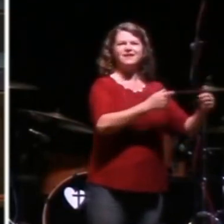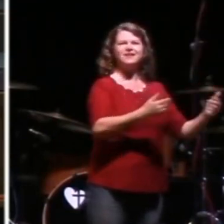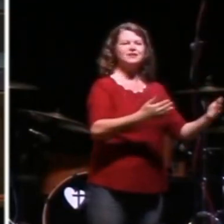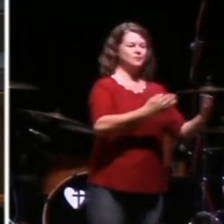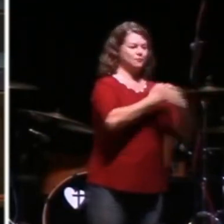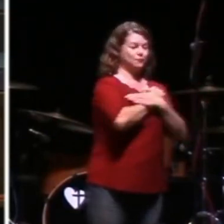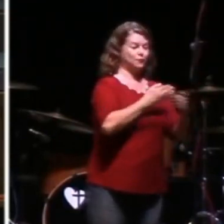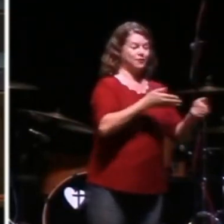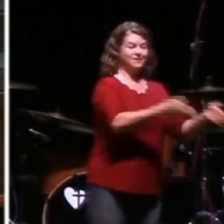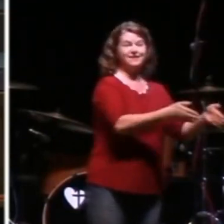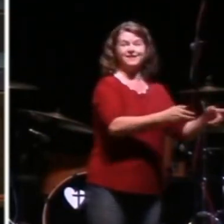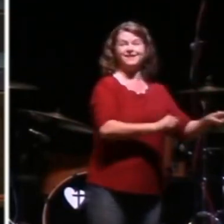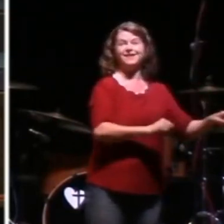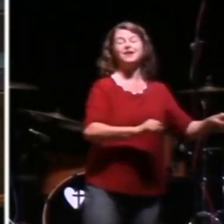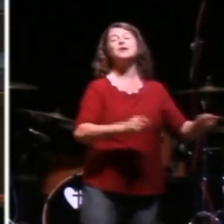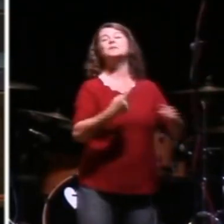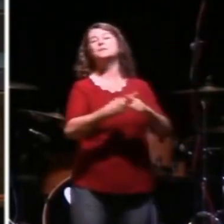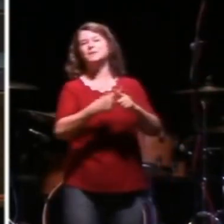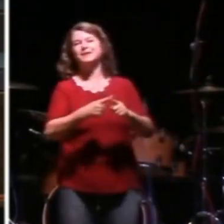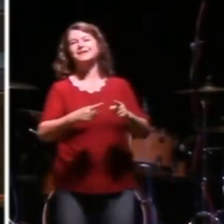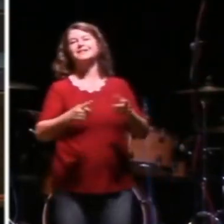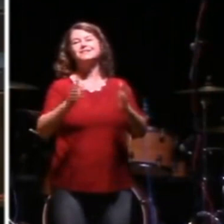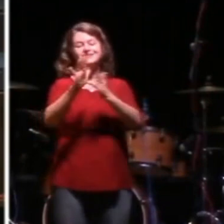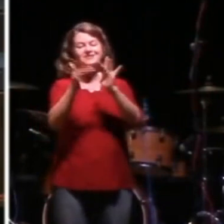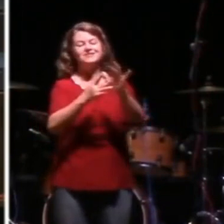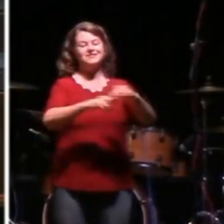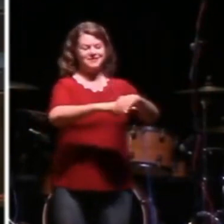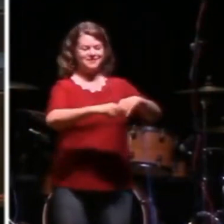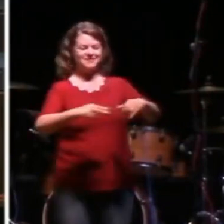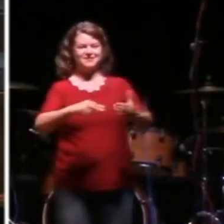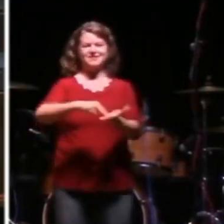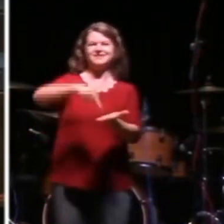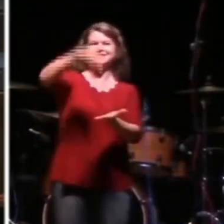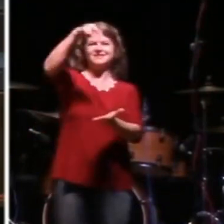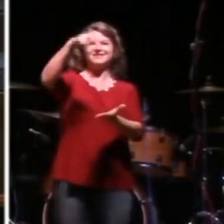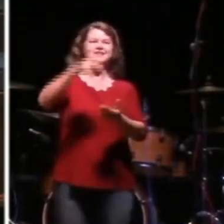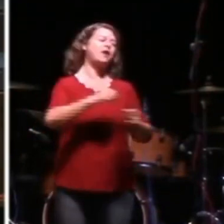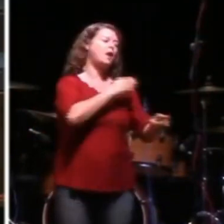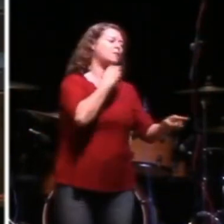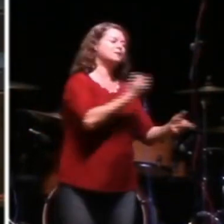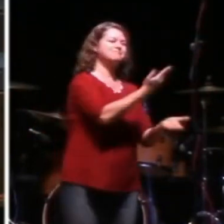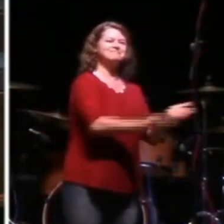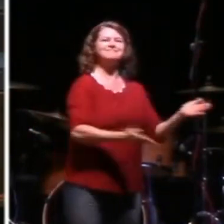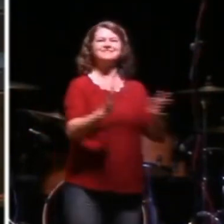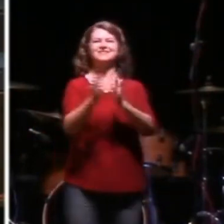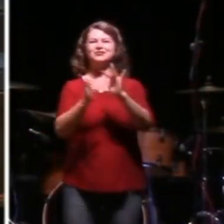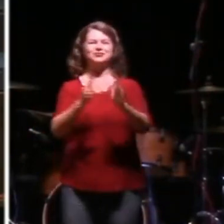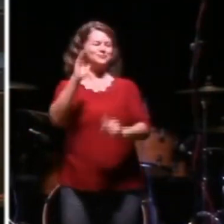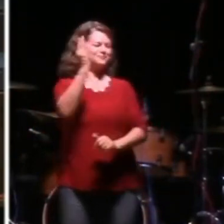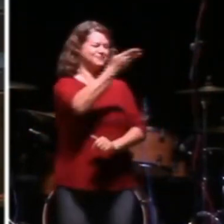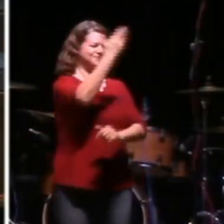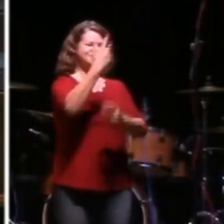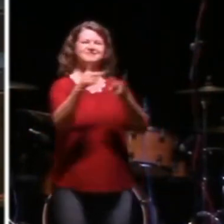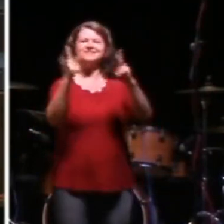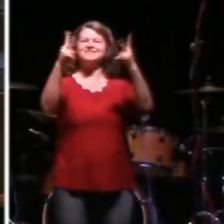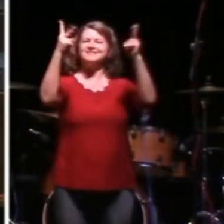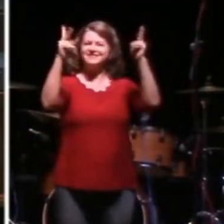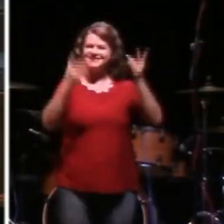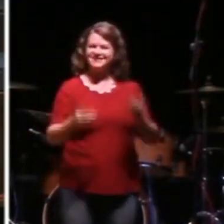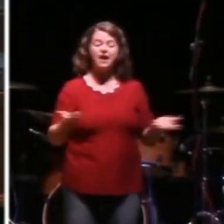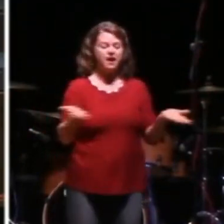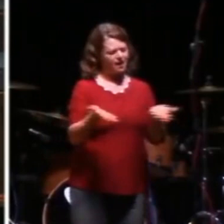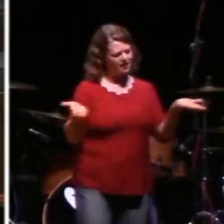ele vence a morte através da ressurreição agora quero falar sobre a vitória do sangue